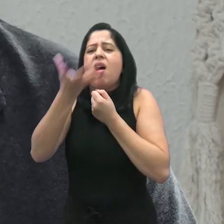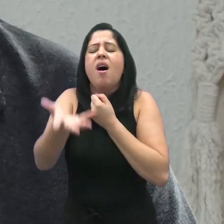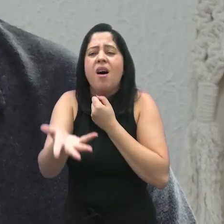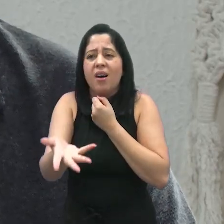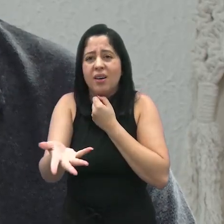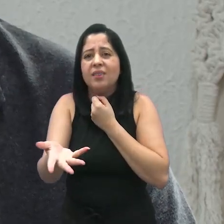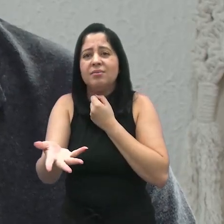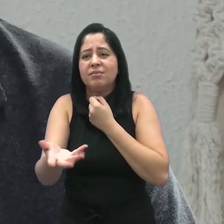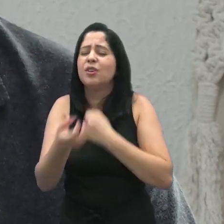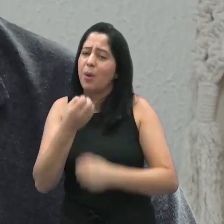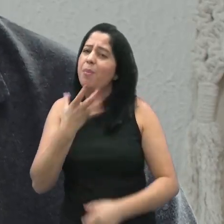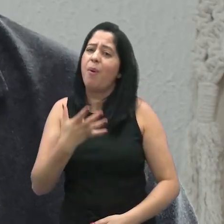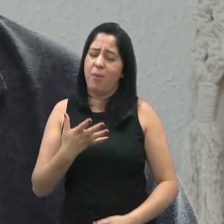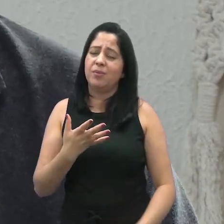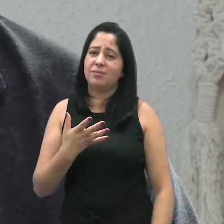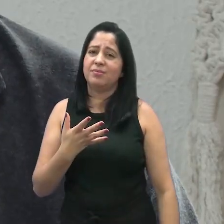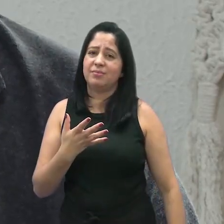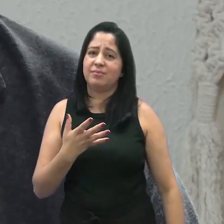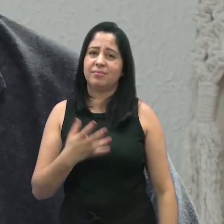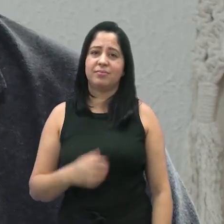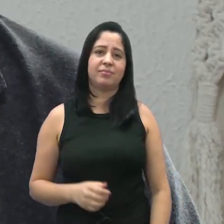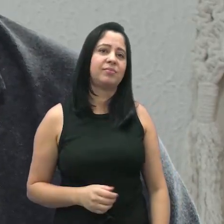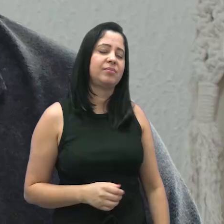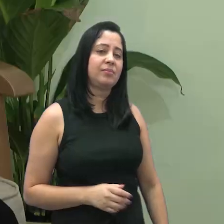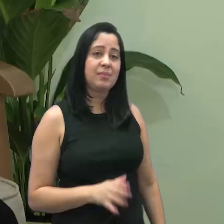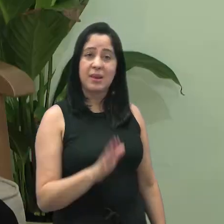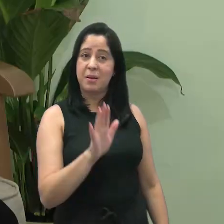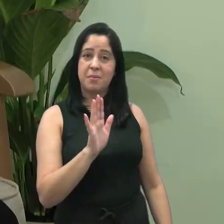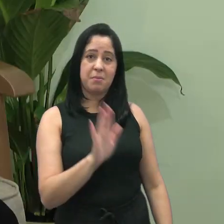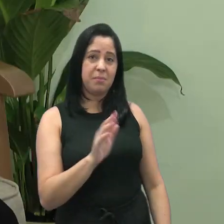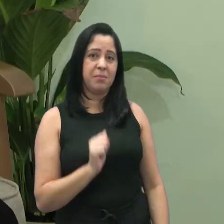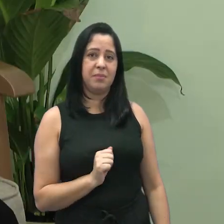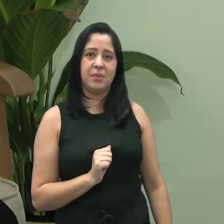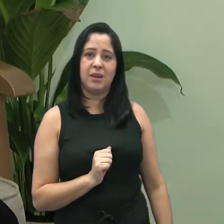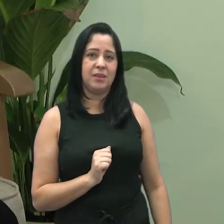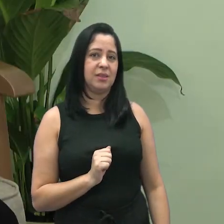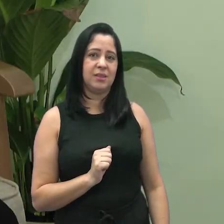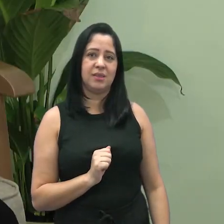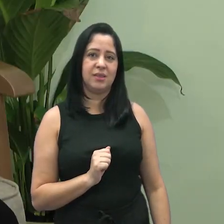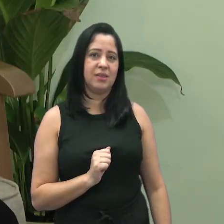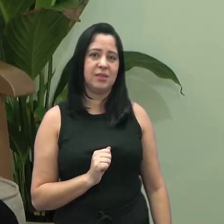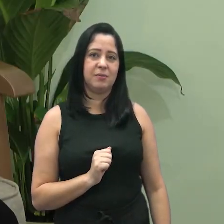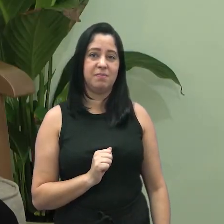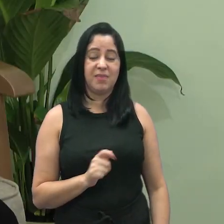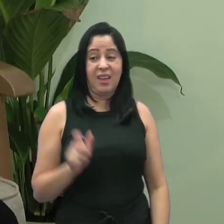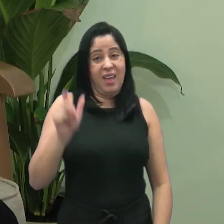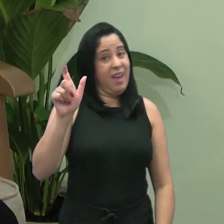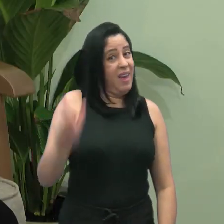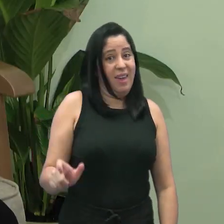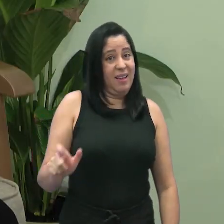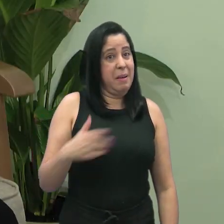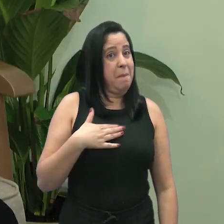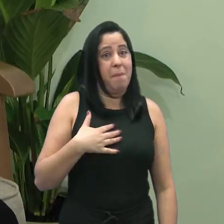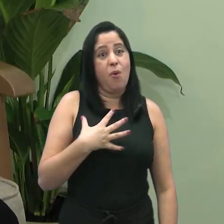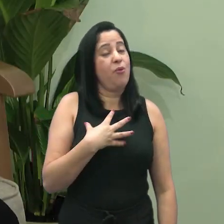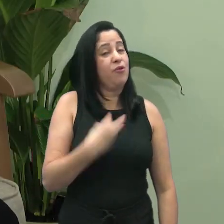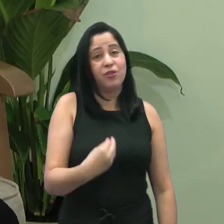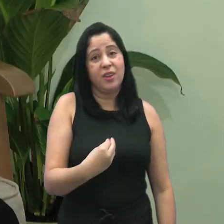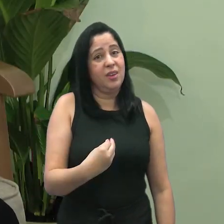fora, que foi muito bom, sabe? Mas o Leonardo era meu